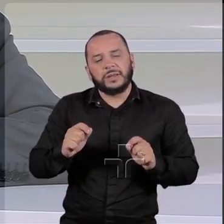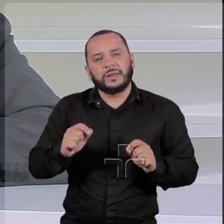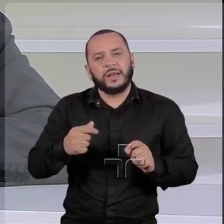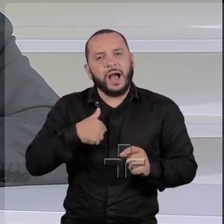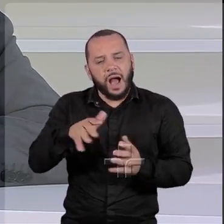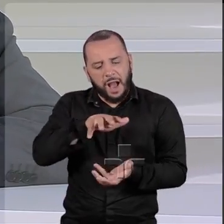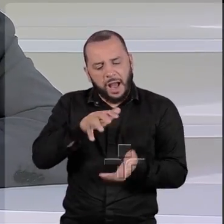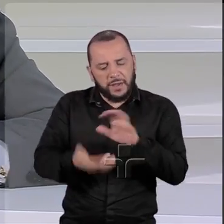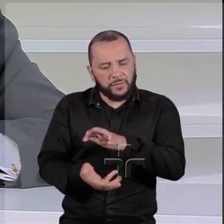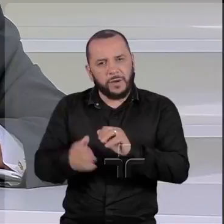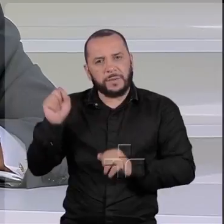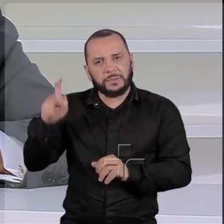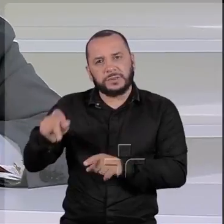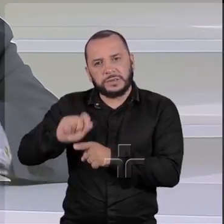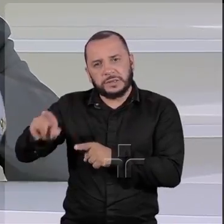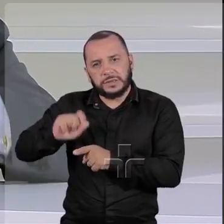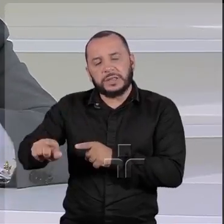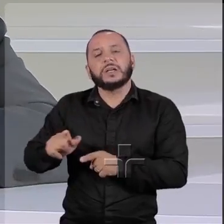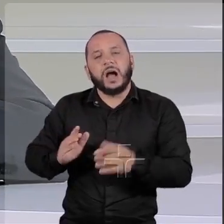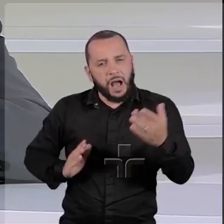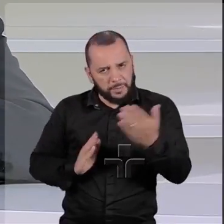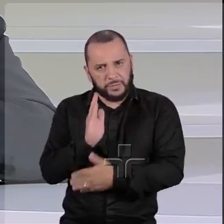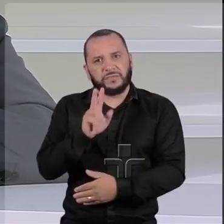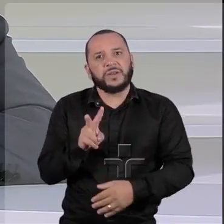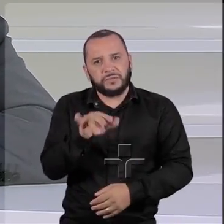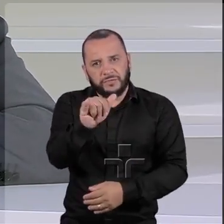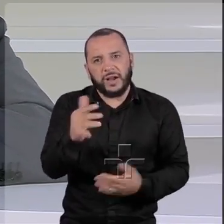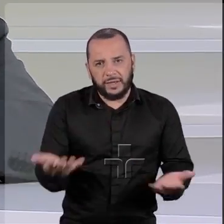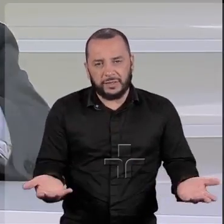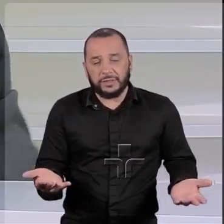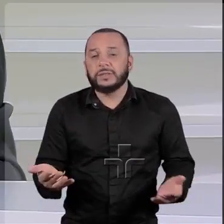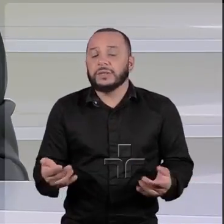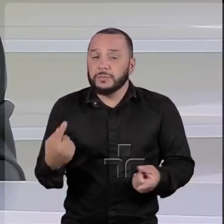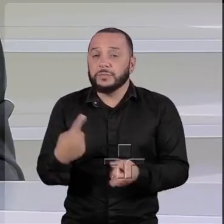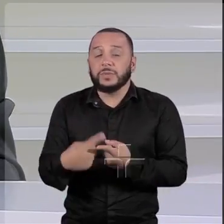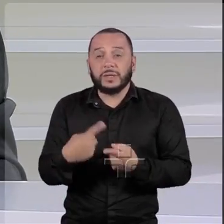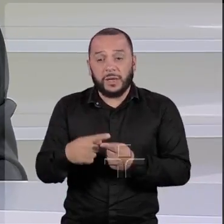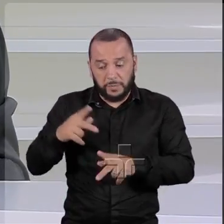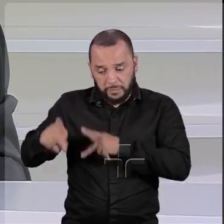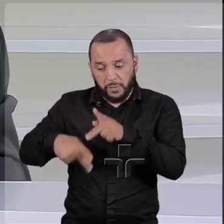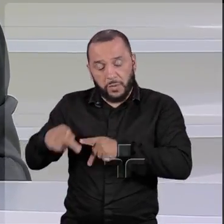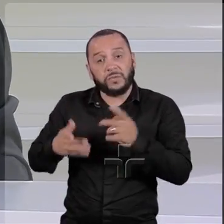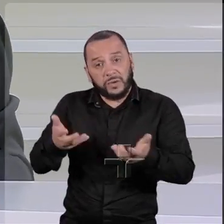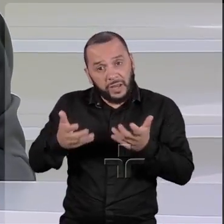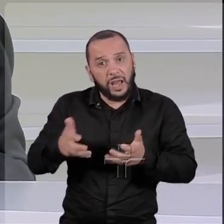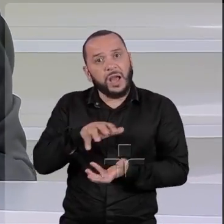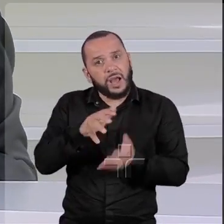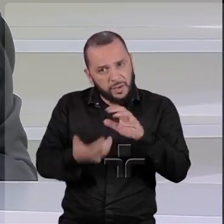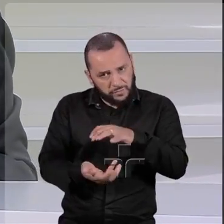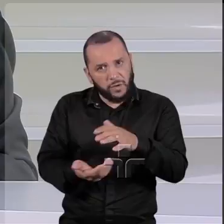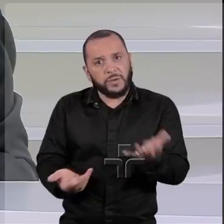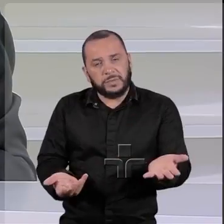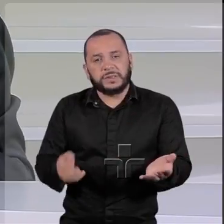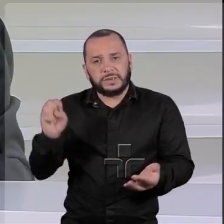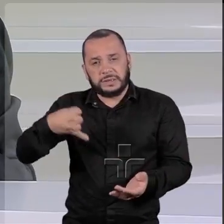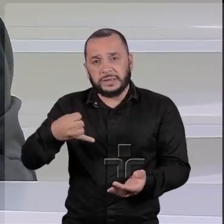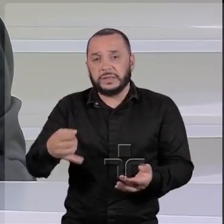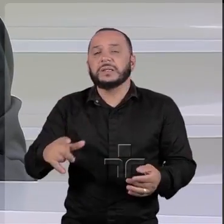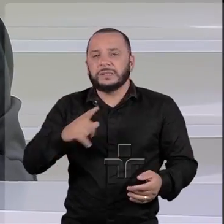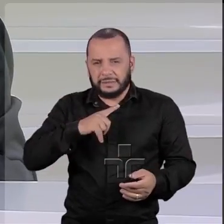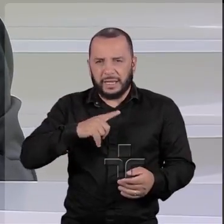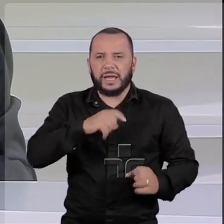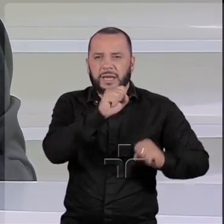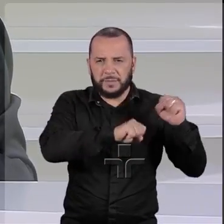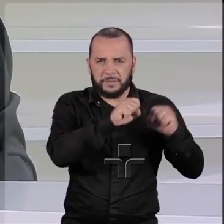é? E com grande apoio de opinião pública. Claro que nós vamos ter as corporações